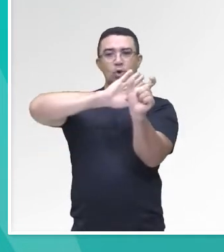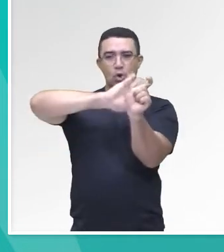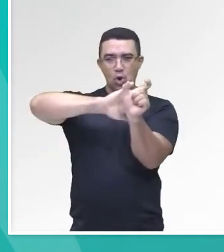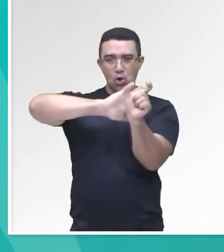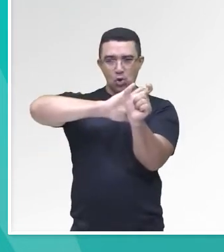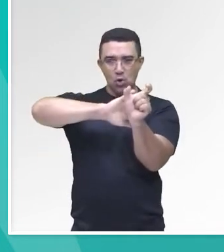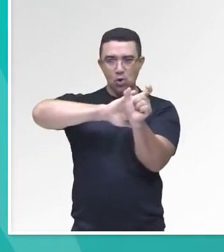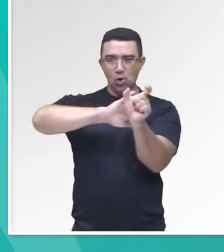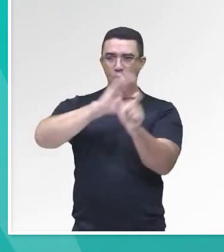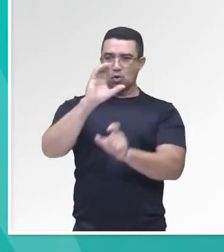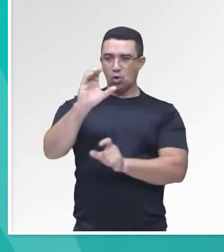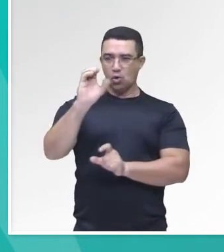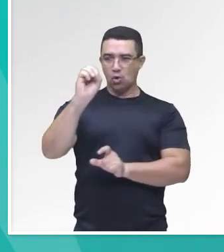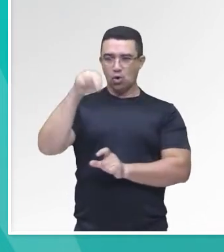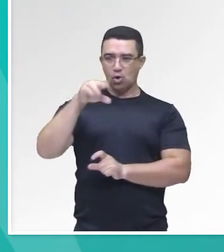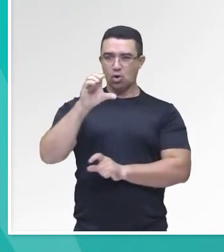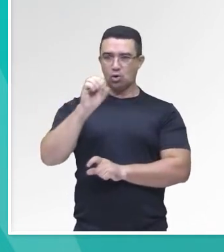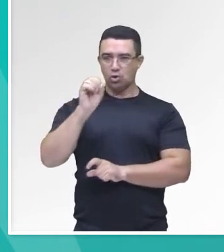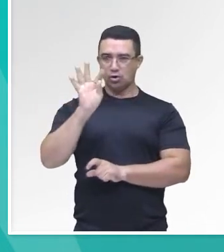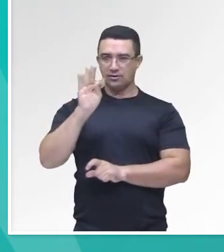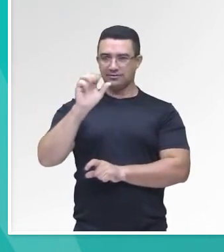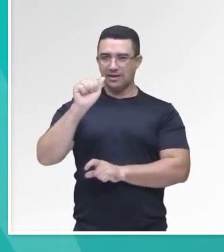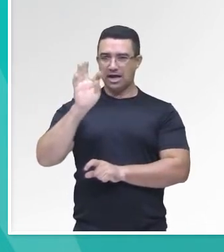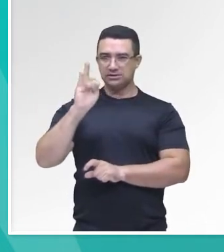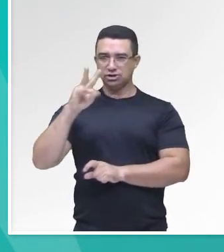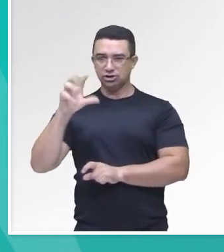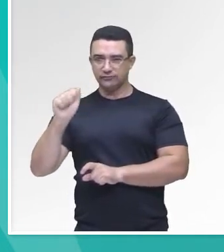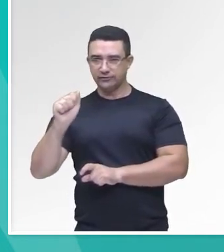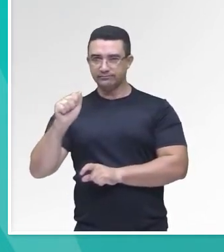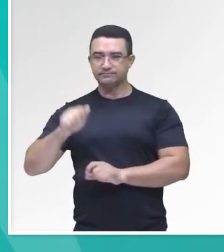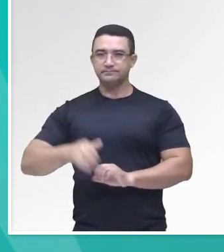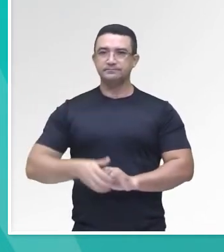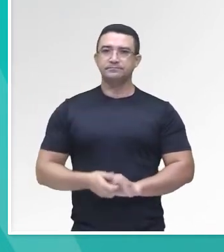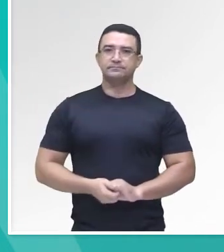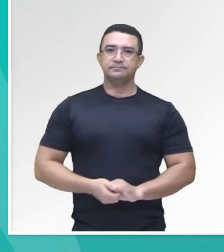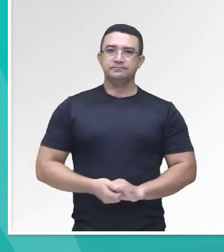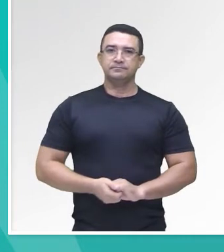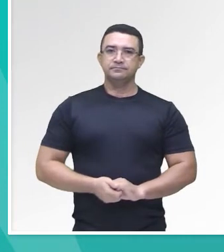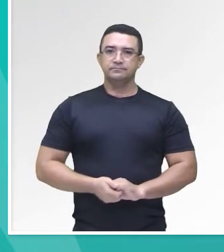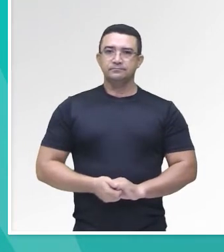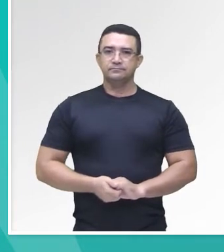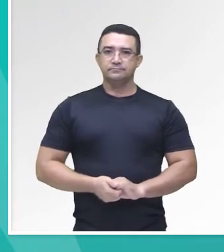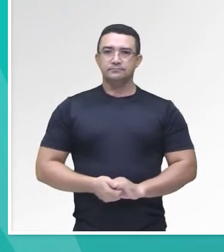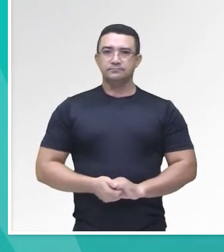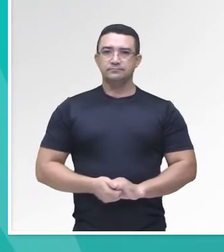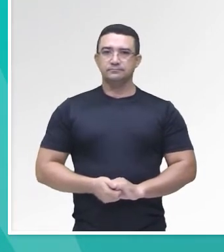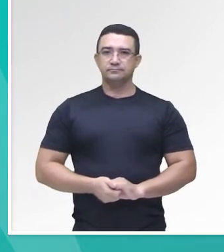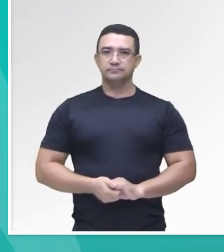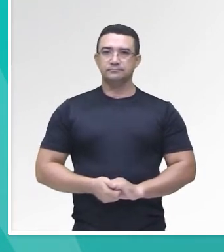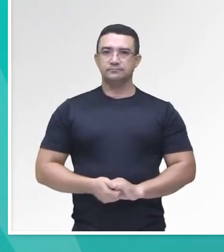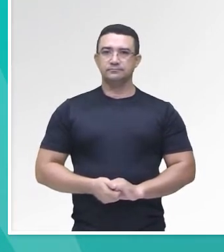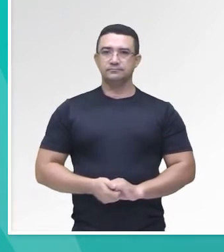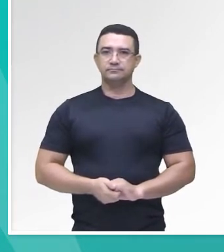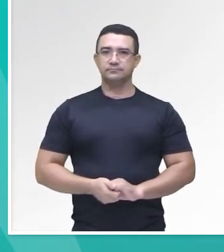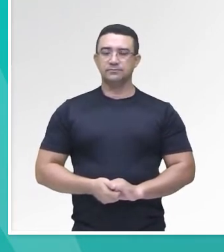conotativa, tá? Linguagem conotativa. Então, eu estou fazendo uso de uma figura,